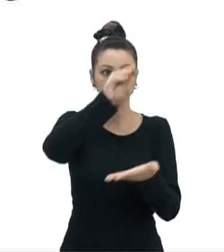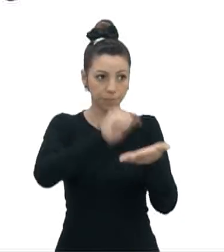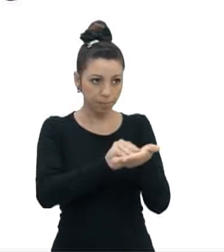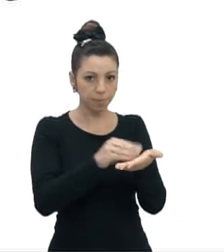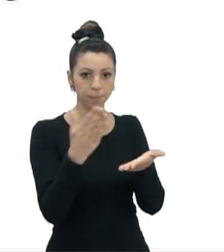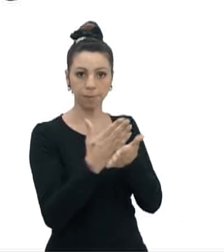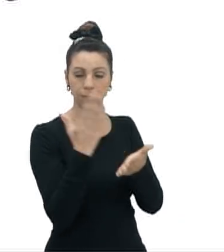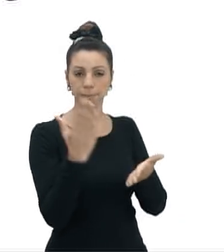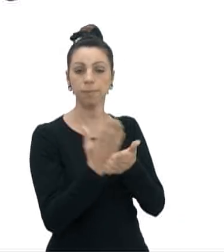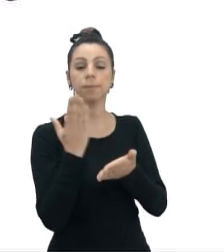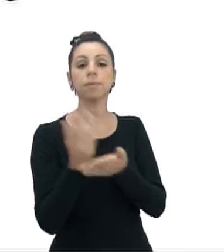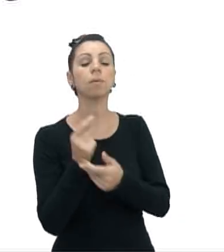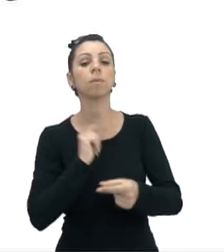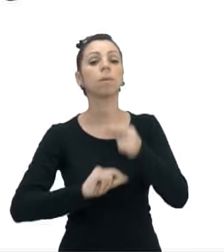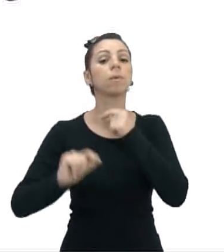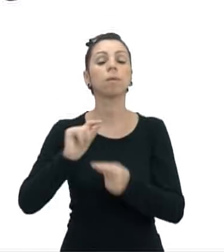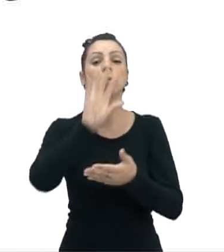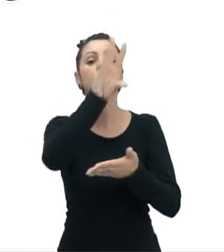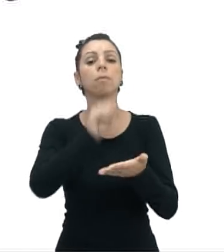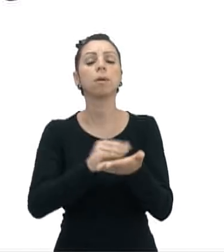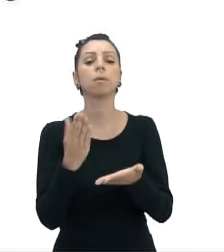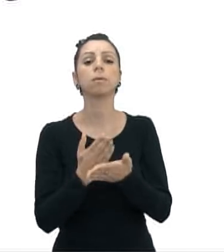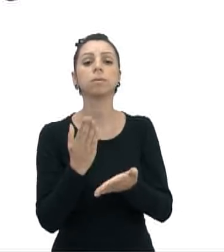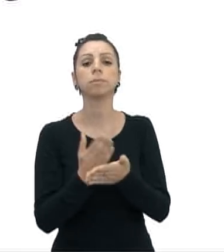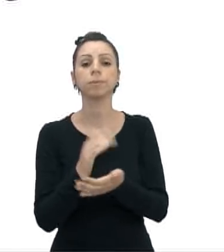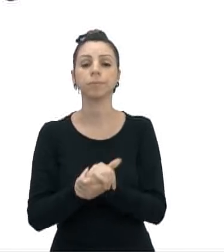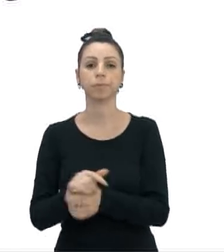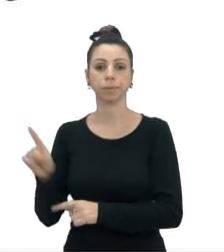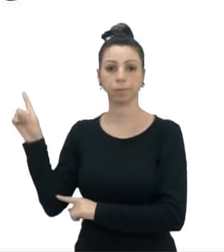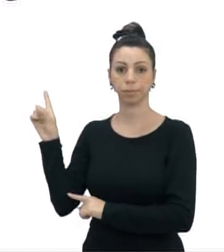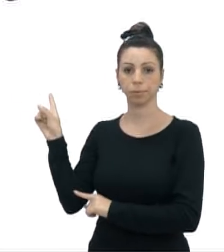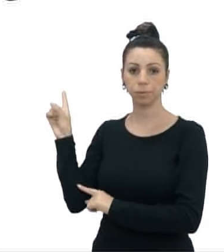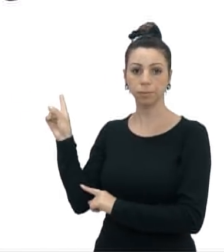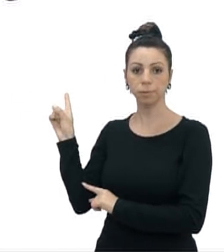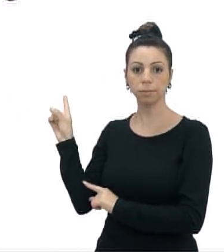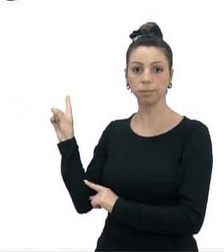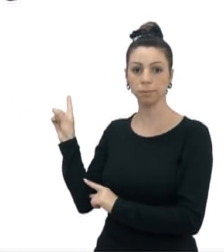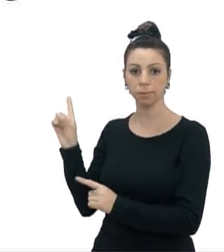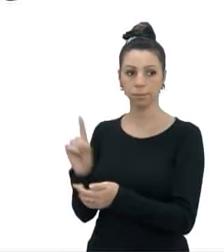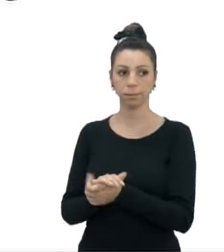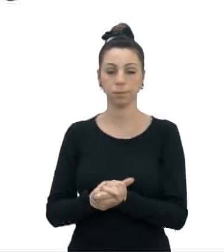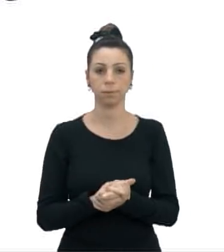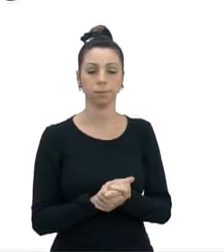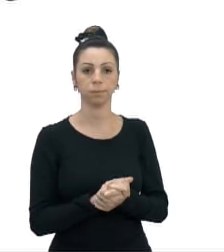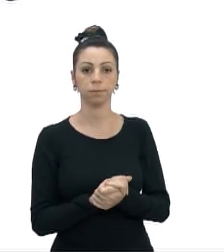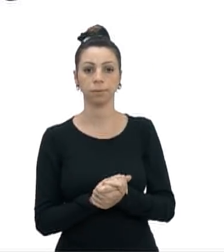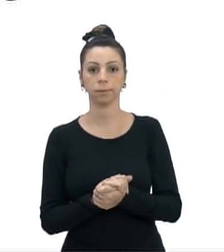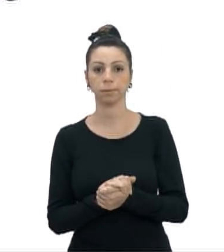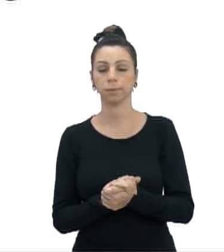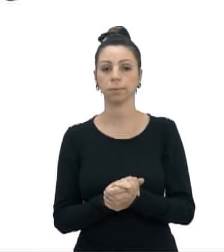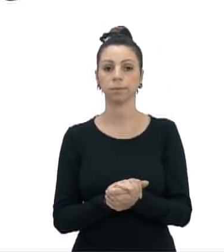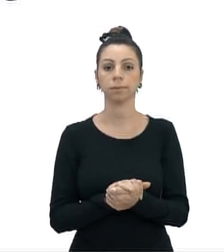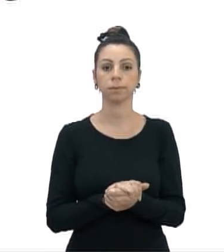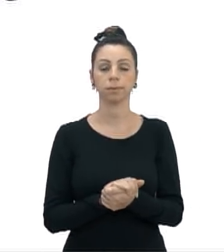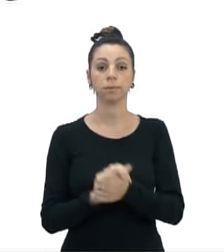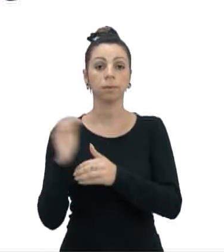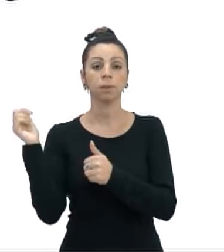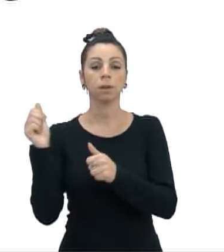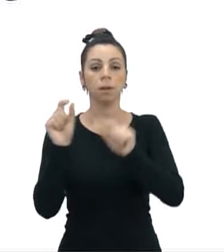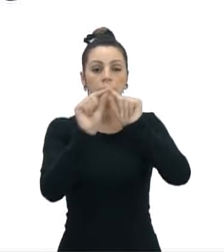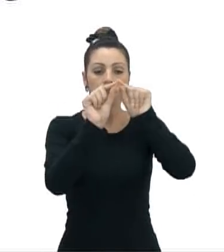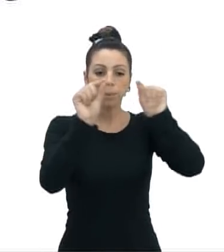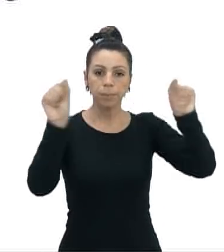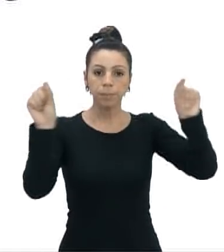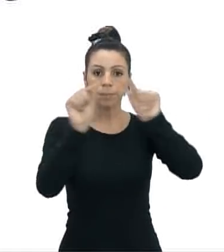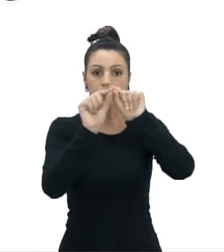no caderno. O que vocês vão copiar no caderno? Vocês vão copiar no caderno, então, esse trecho aqui e você vai